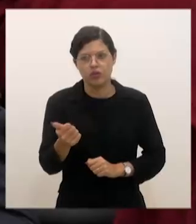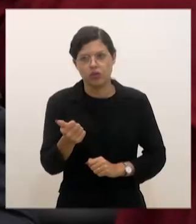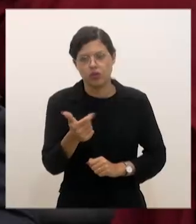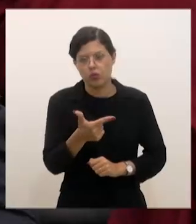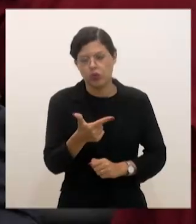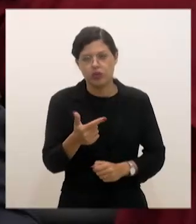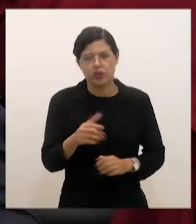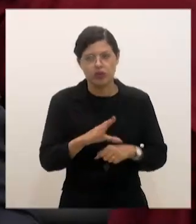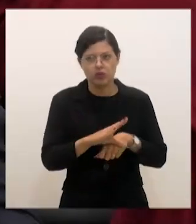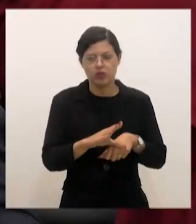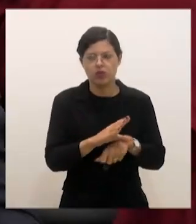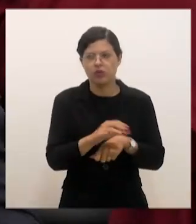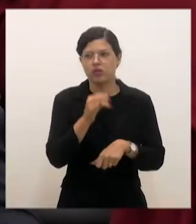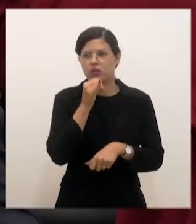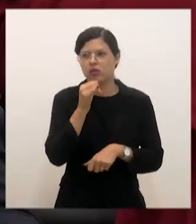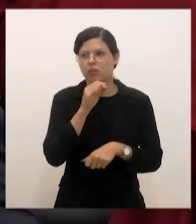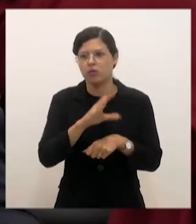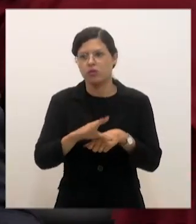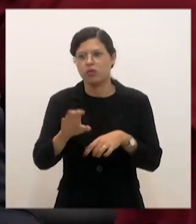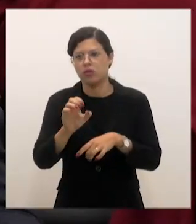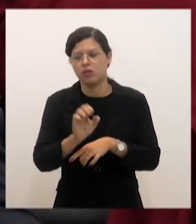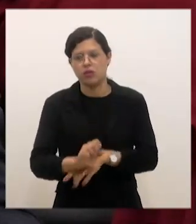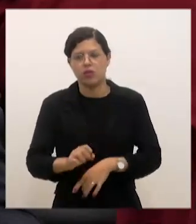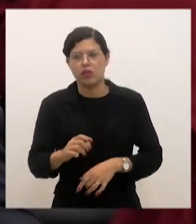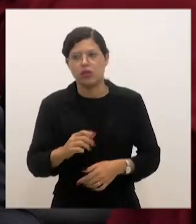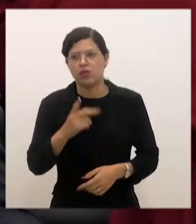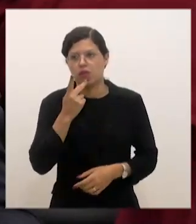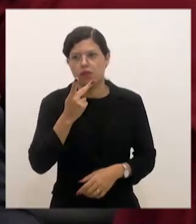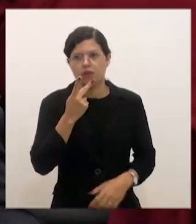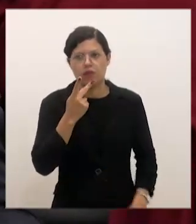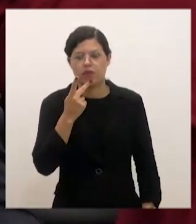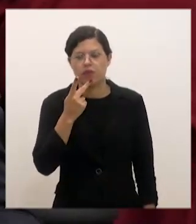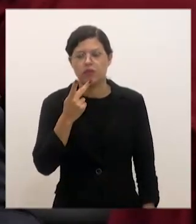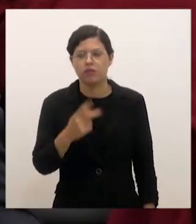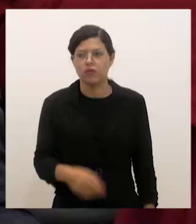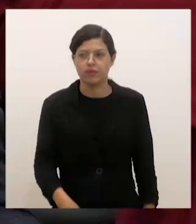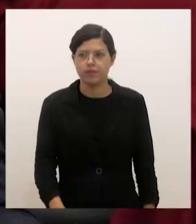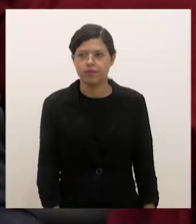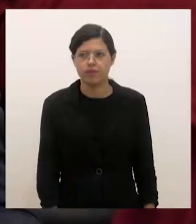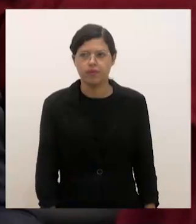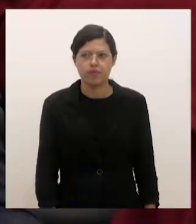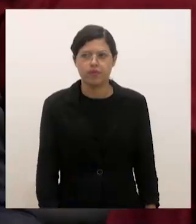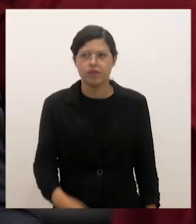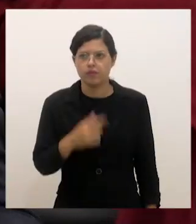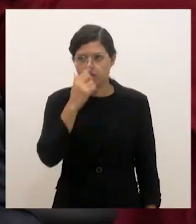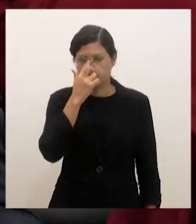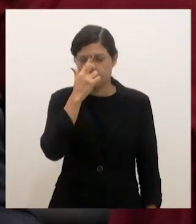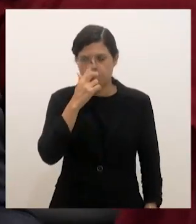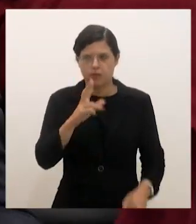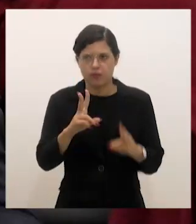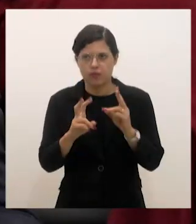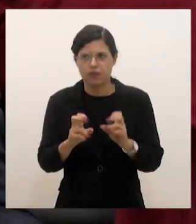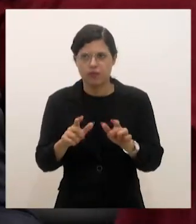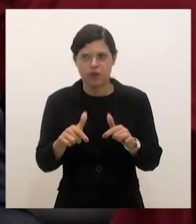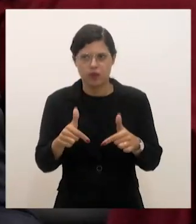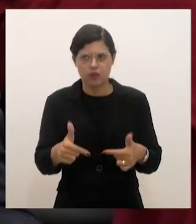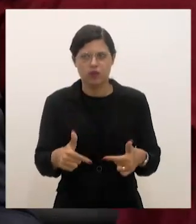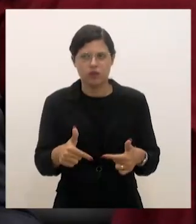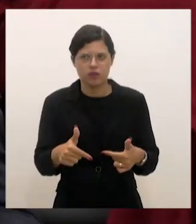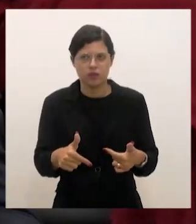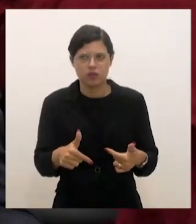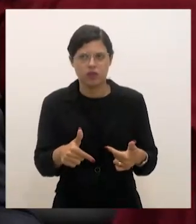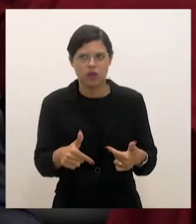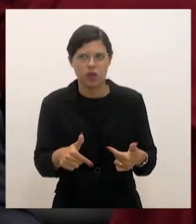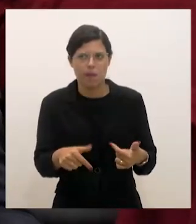exemplo, a Constituição Estadual, ele define quais são as iniciativas privativas